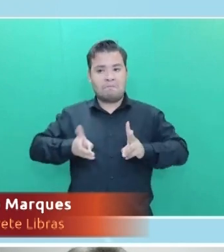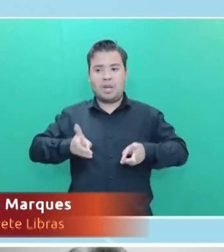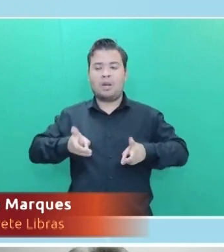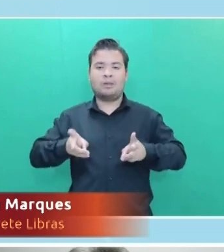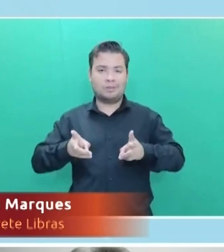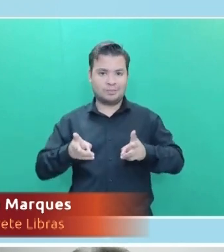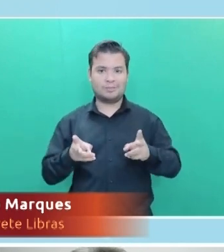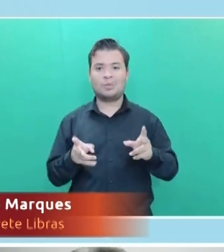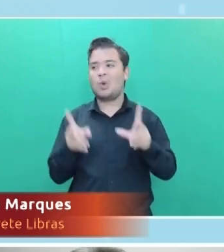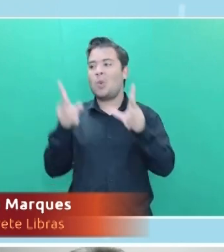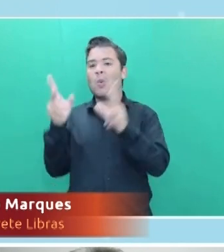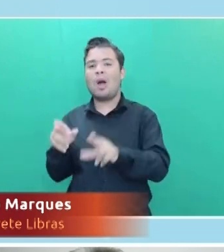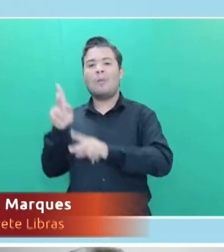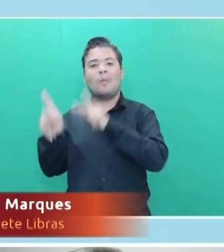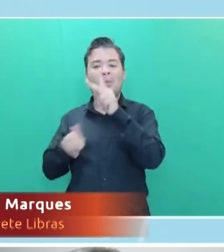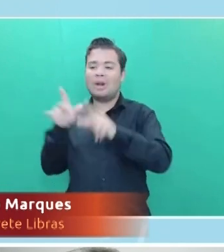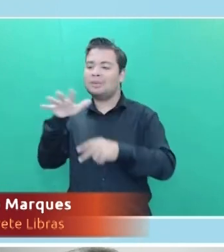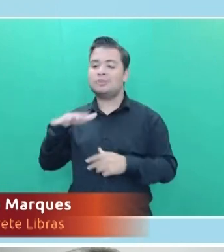população de modo geral.